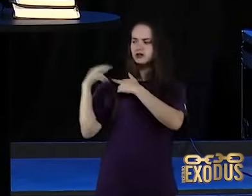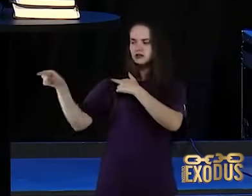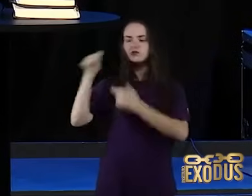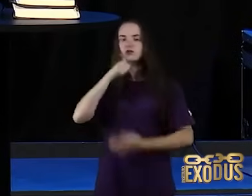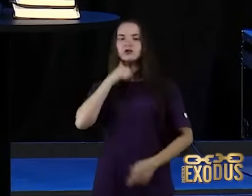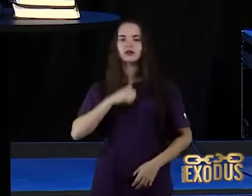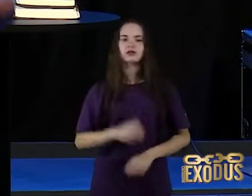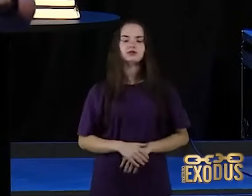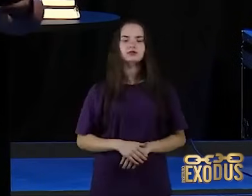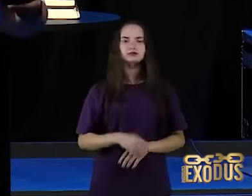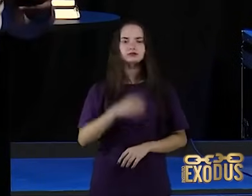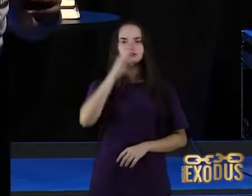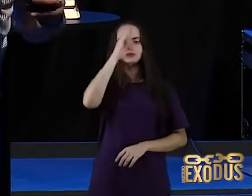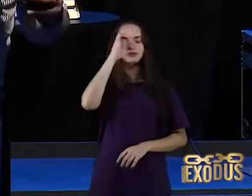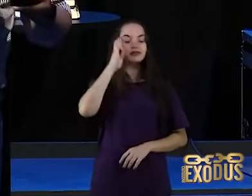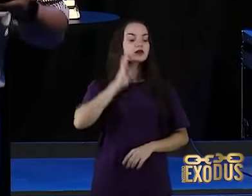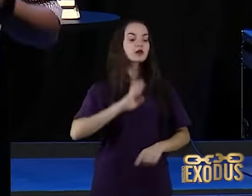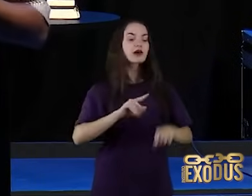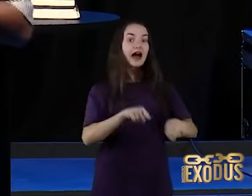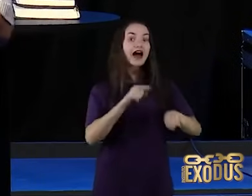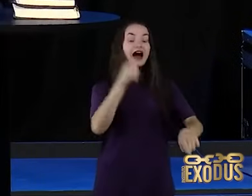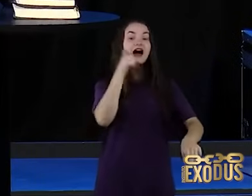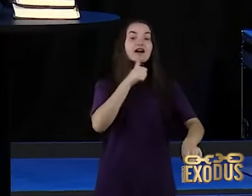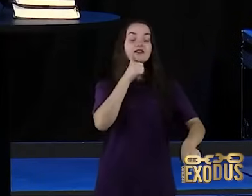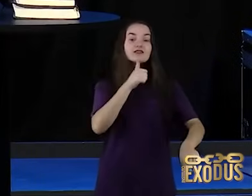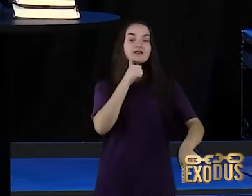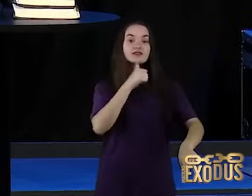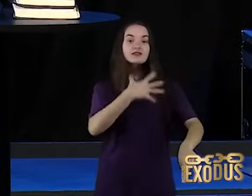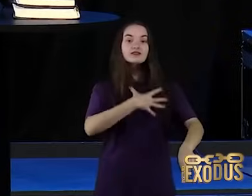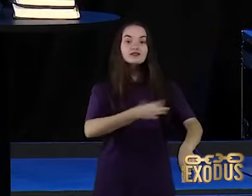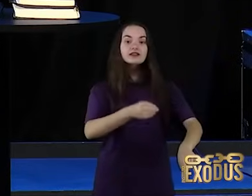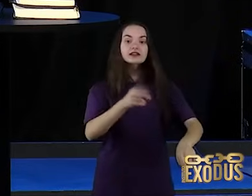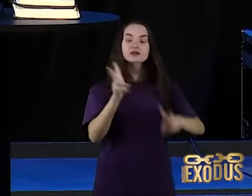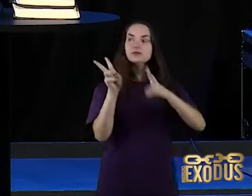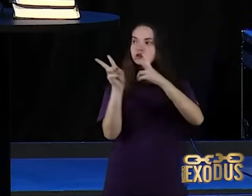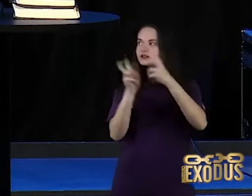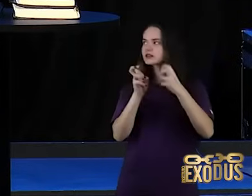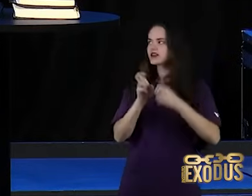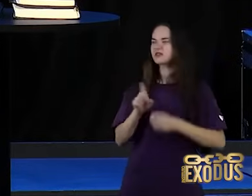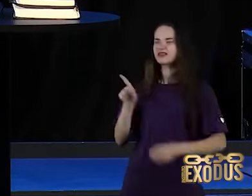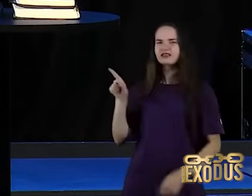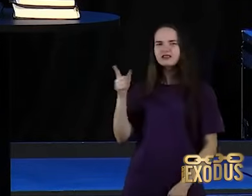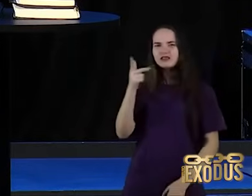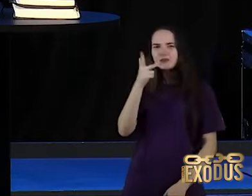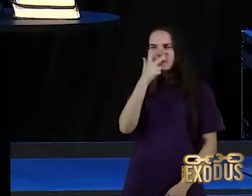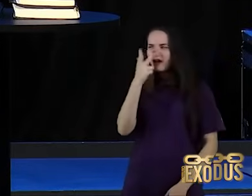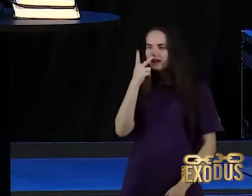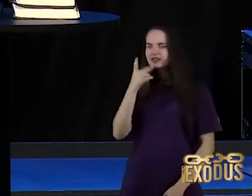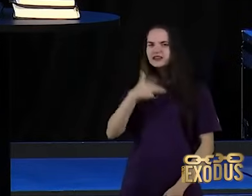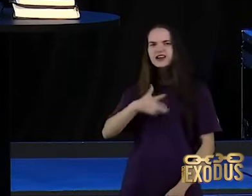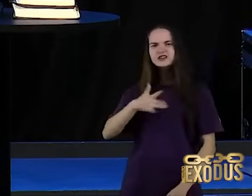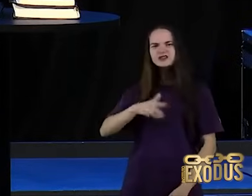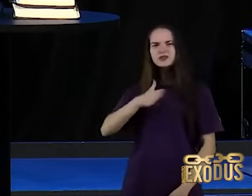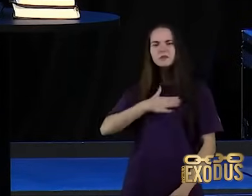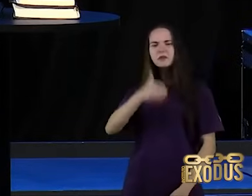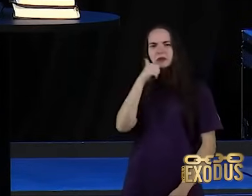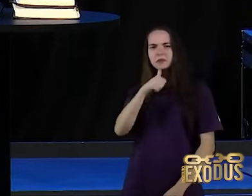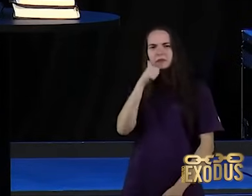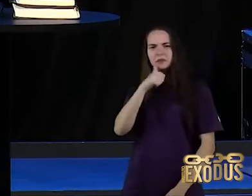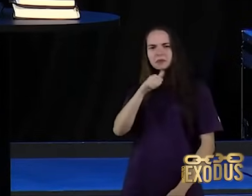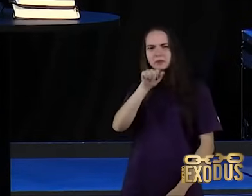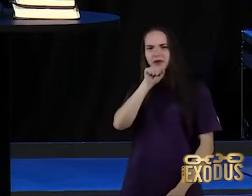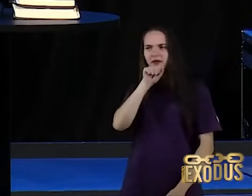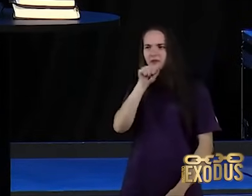o pai tá construindo na mente da filha que ela vai ser uma escrava isso tudo precisa ser